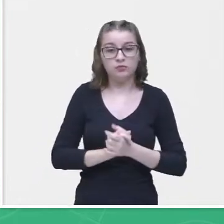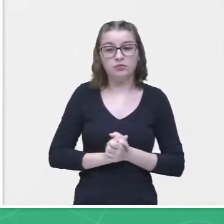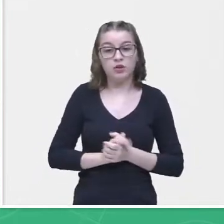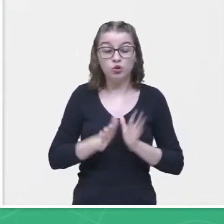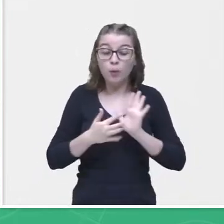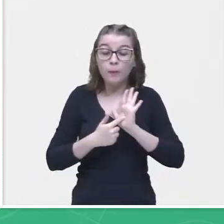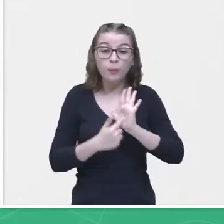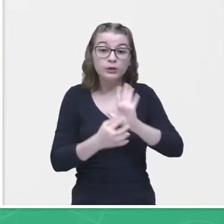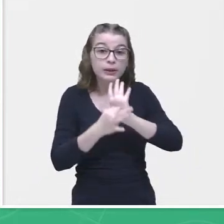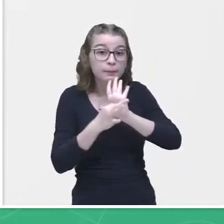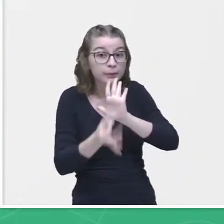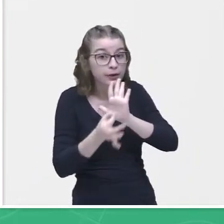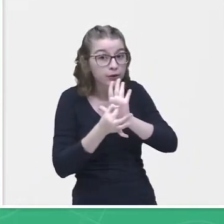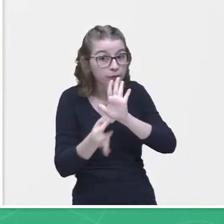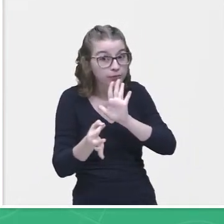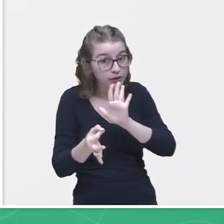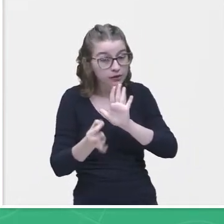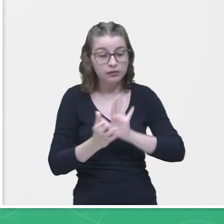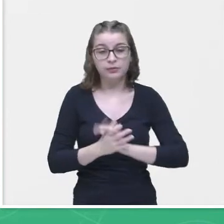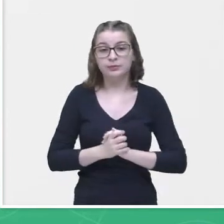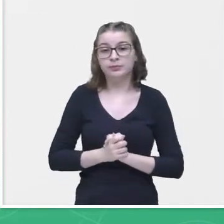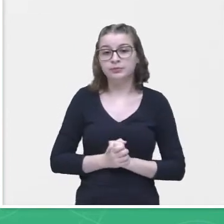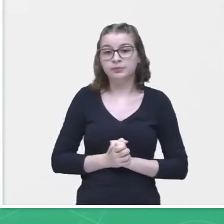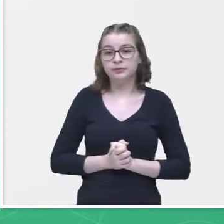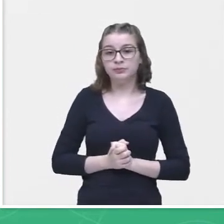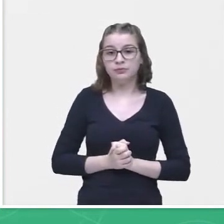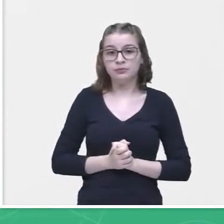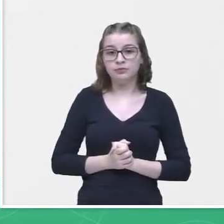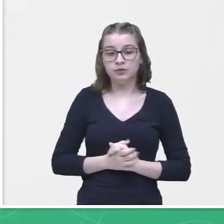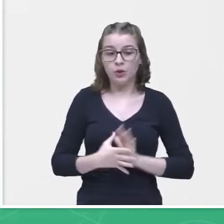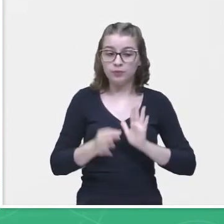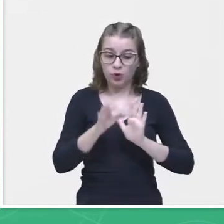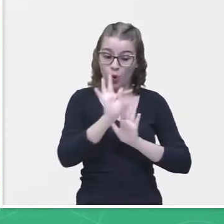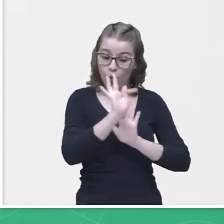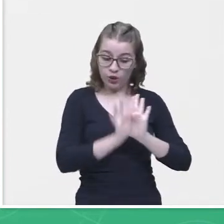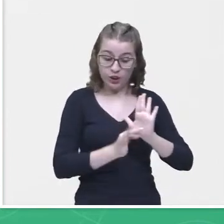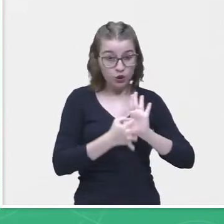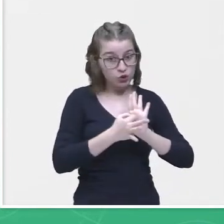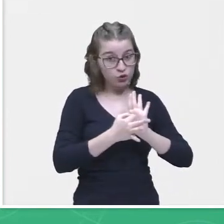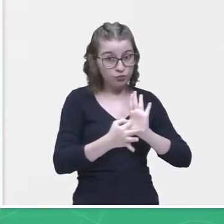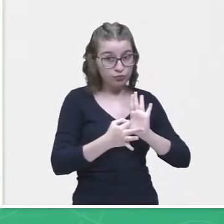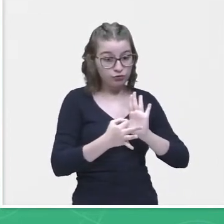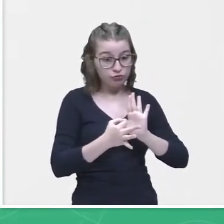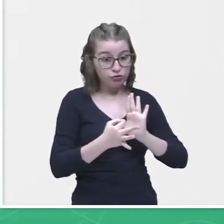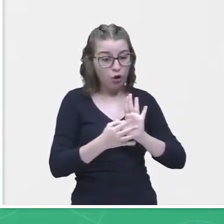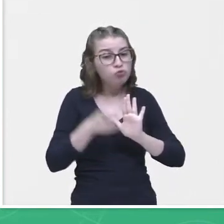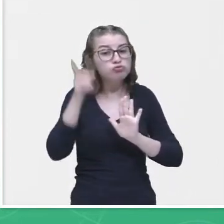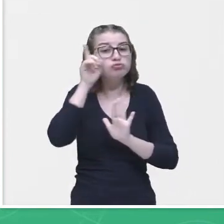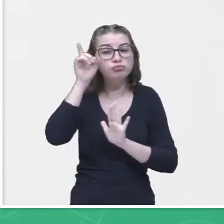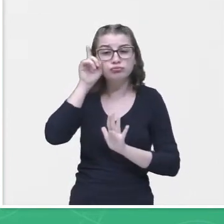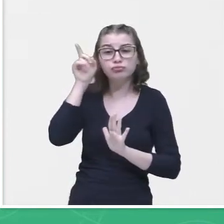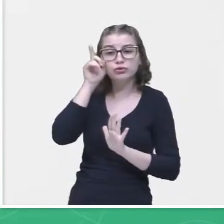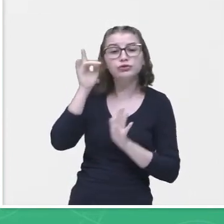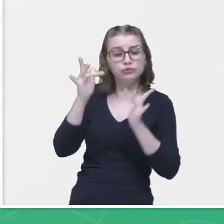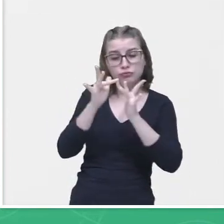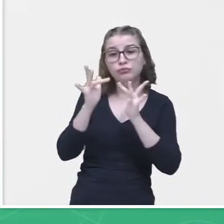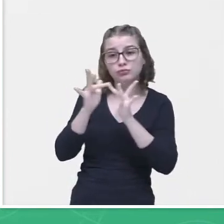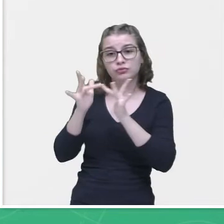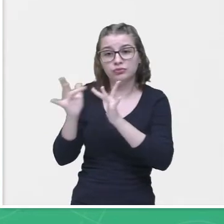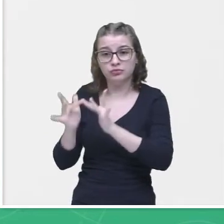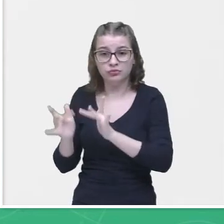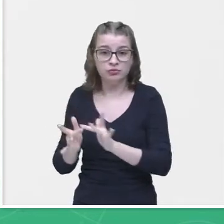argumentos, né? Ou algo parecido. Então, texto de opinião não é algo distante de você. Não é, bem próximo. Você